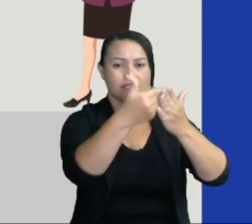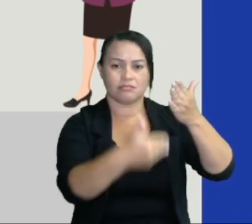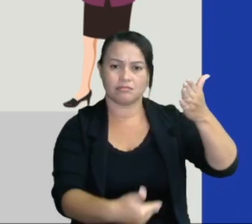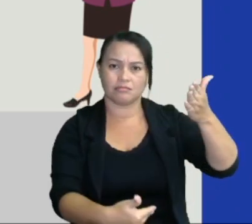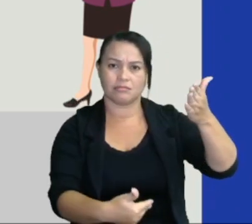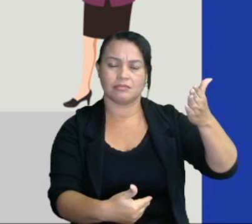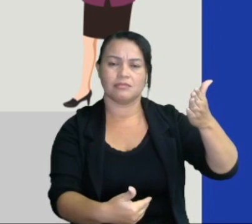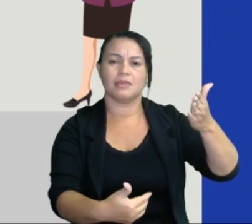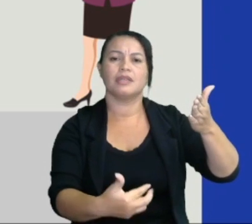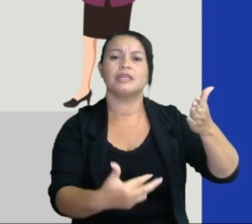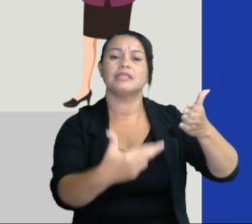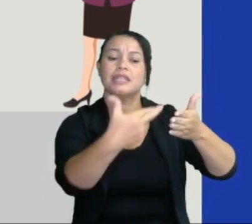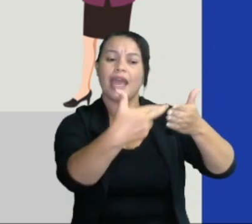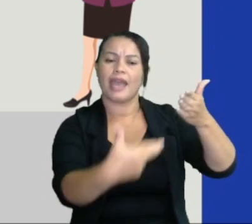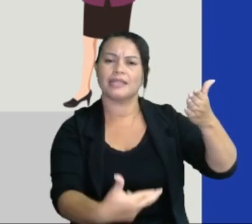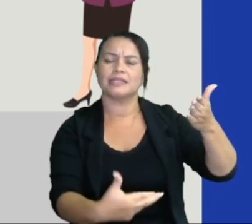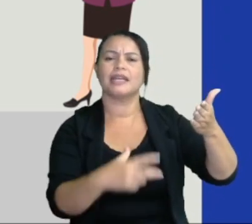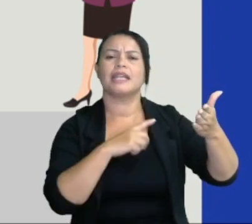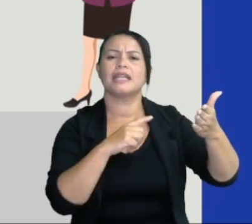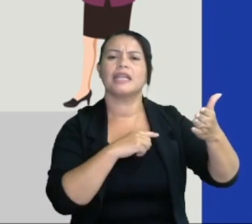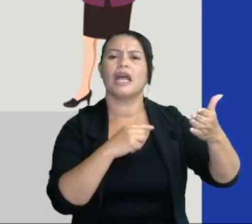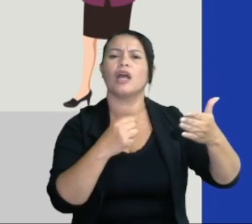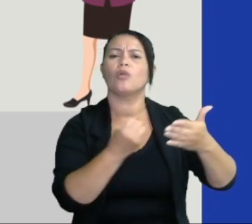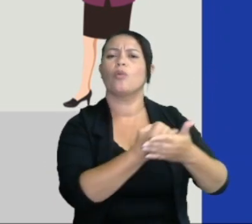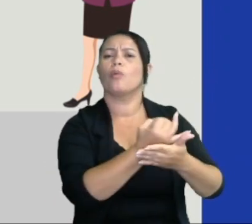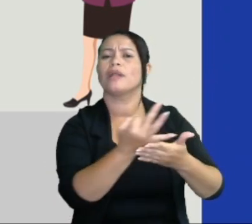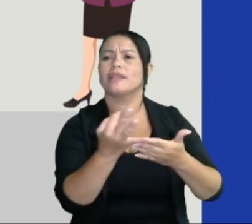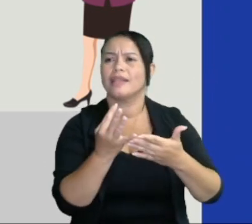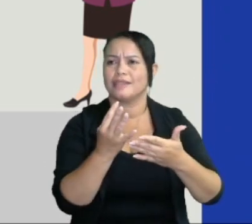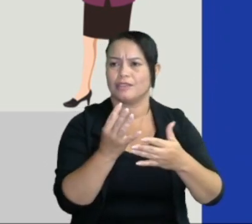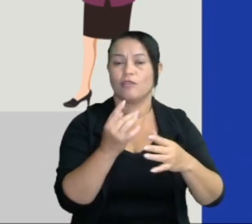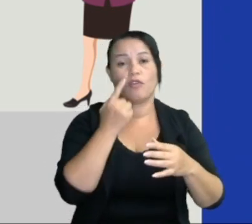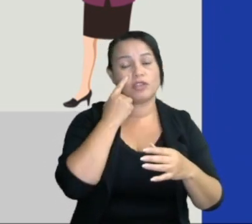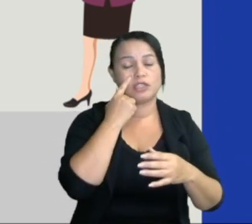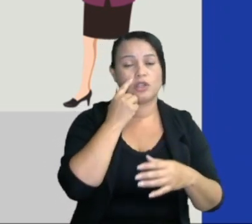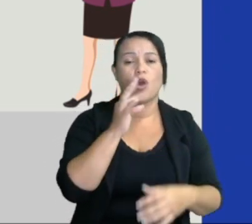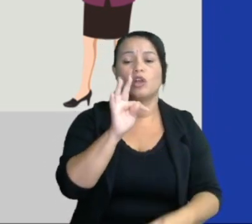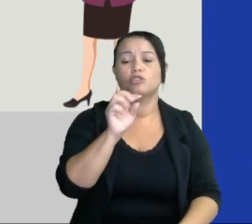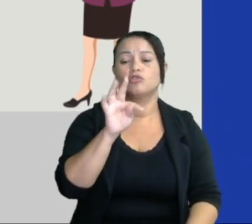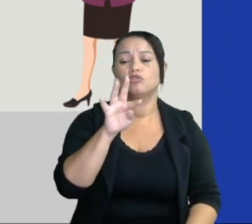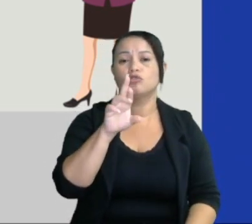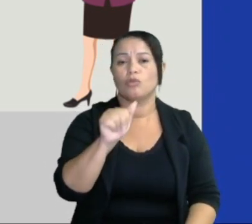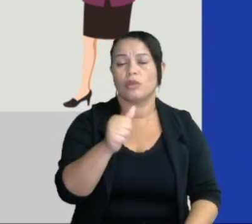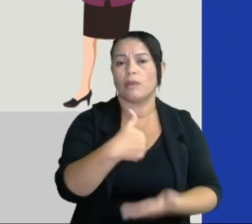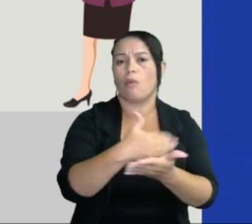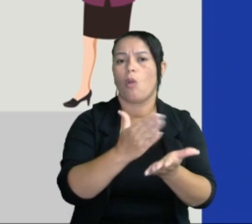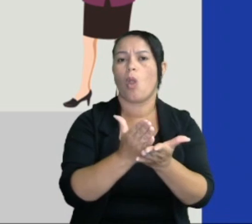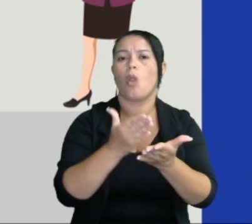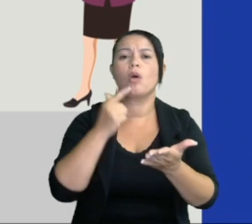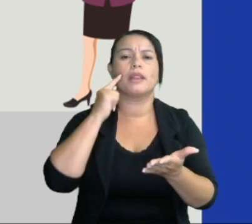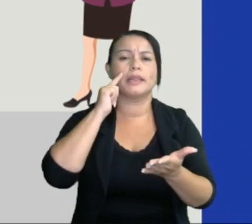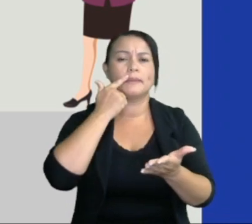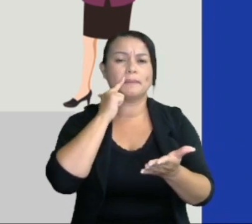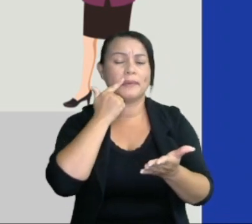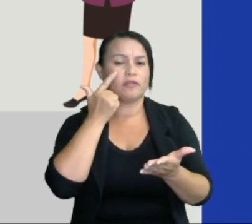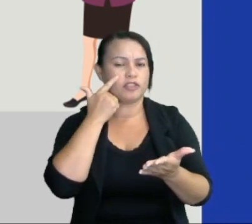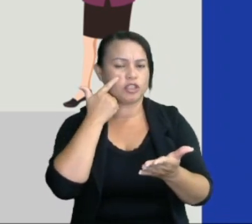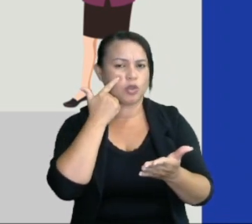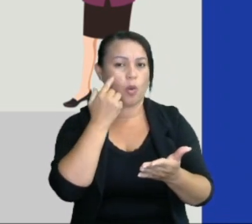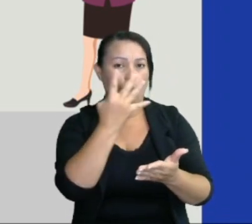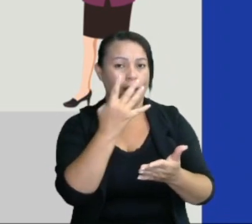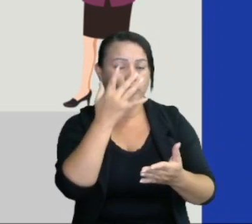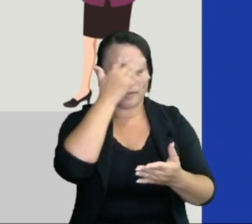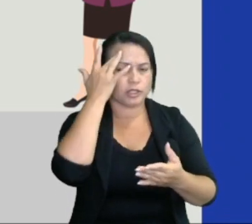certo? Com o quantitativo dos ingredientes. Torta de limão serve 4 pessoas.